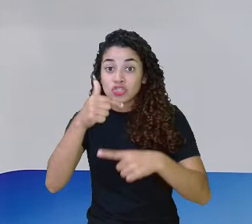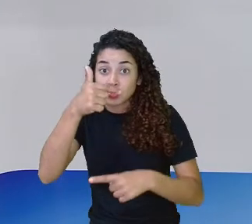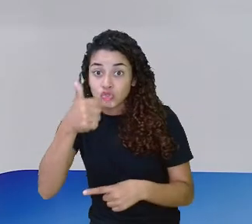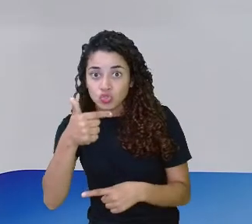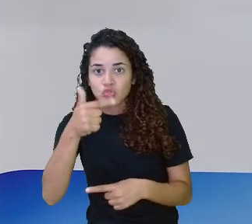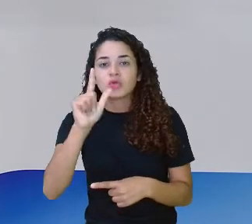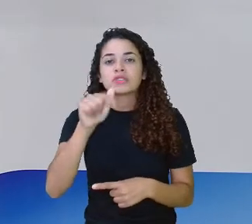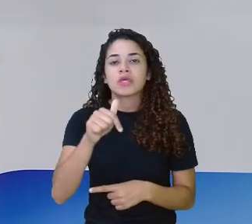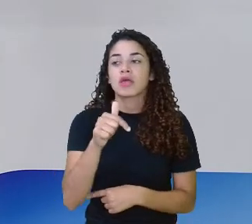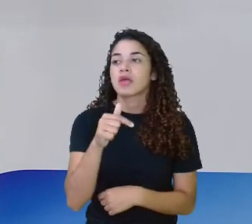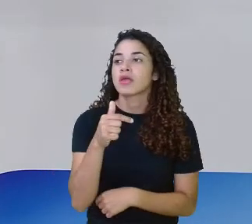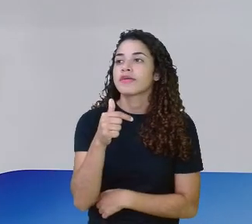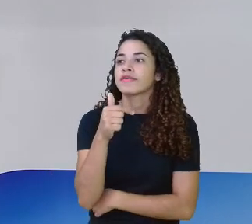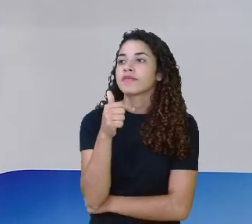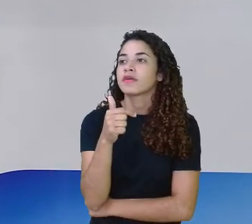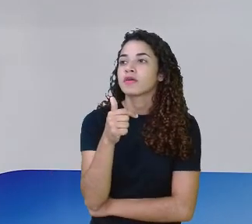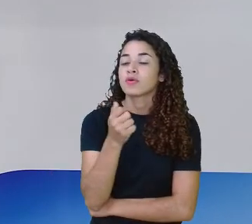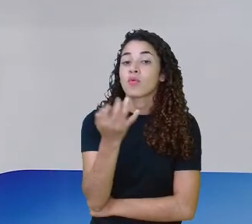2, ó,